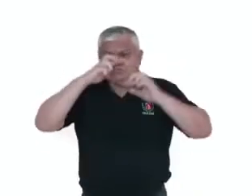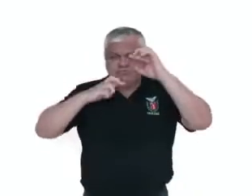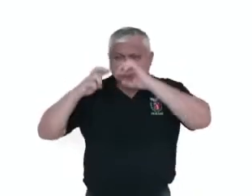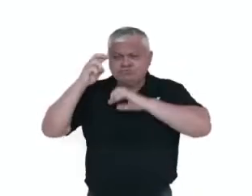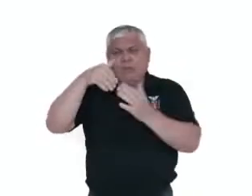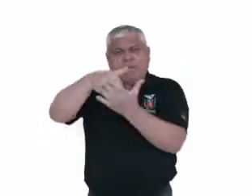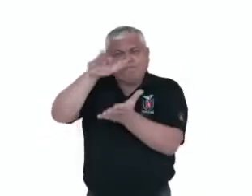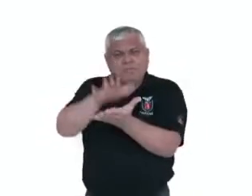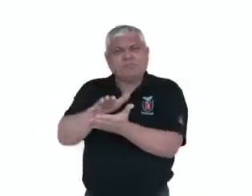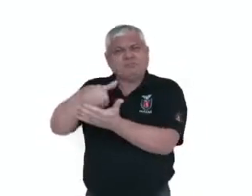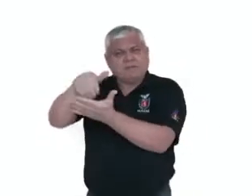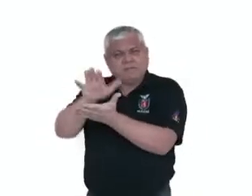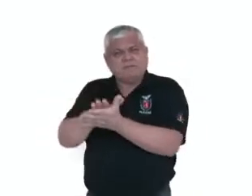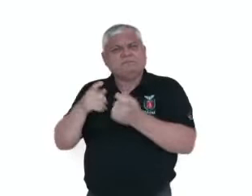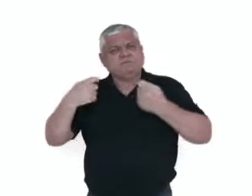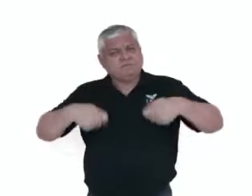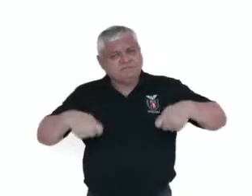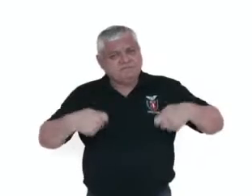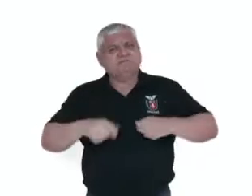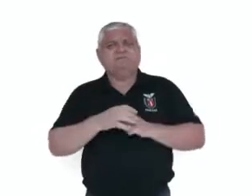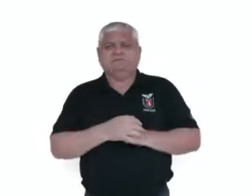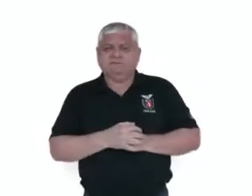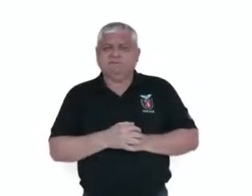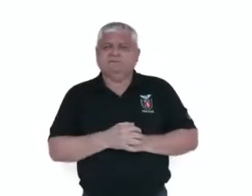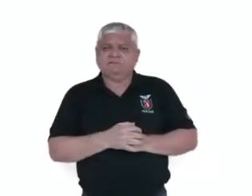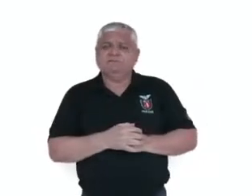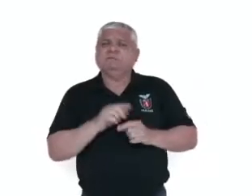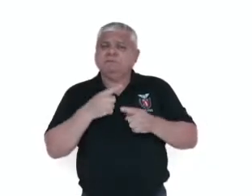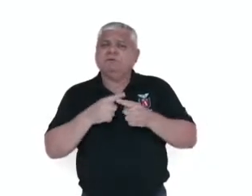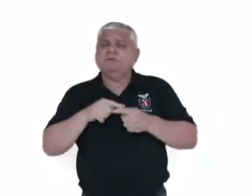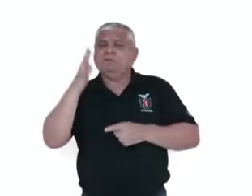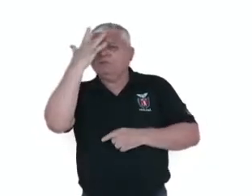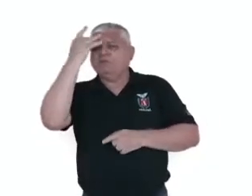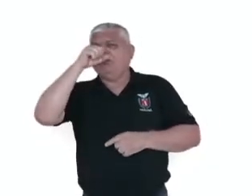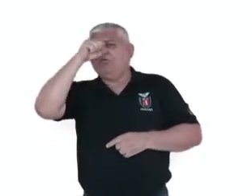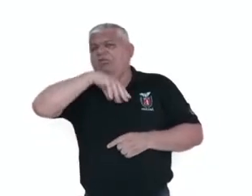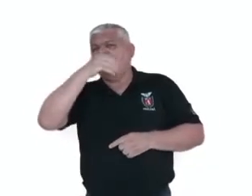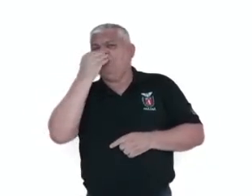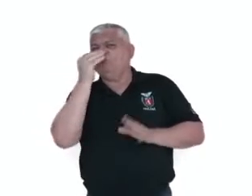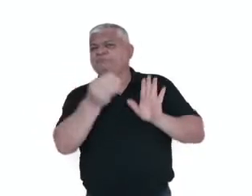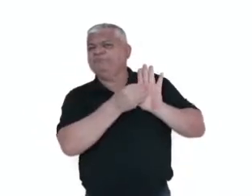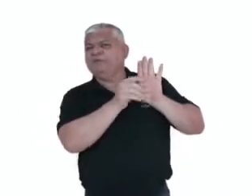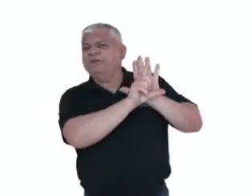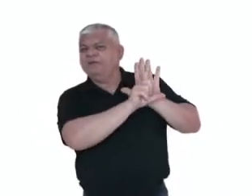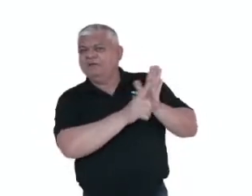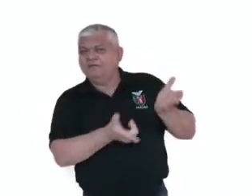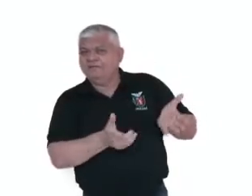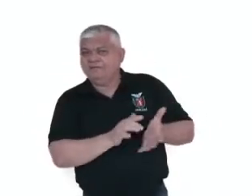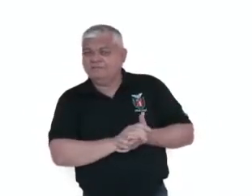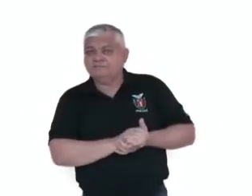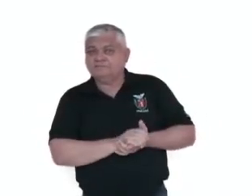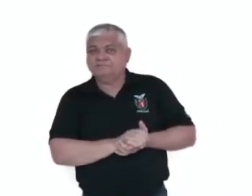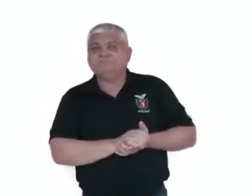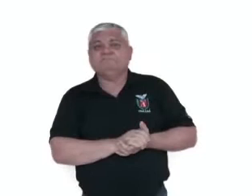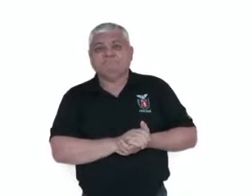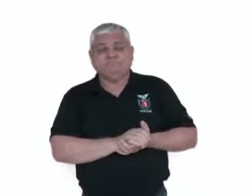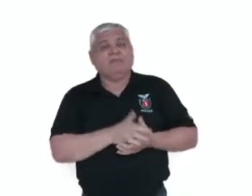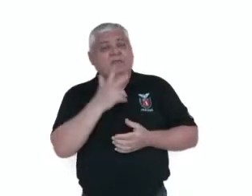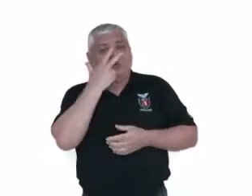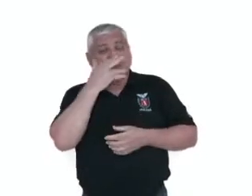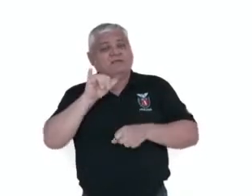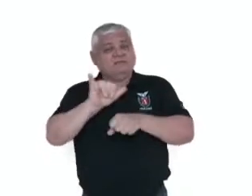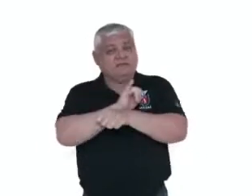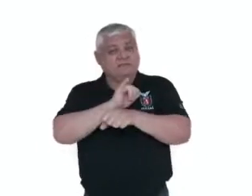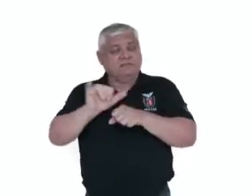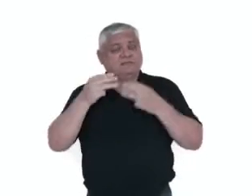multas previstas sejam realmente aplicadas àqueles que a desrespeitar. Espero que não se torne mais uma estratégia de